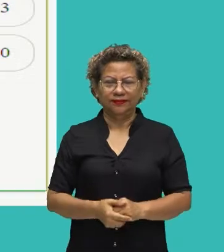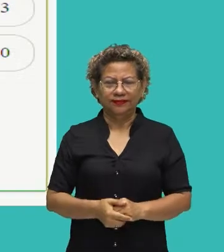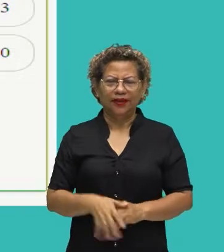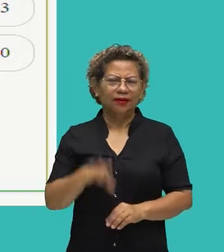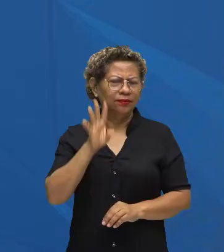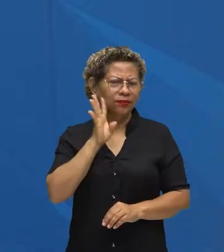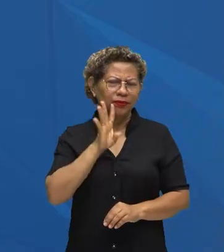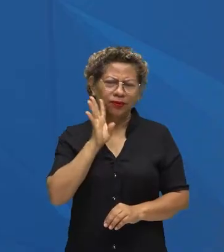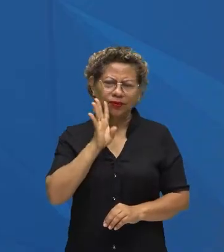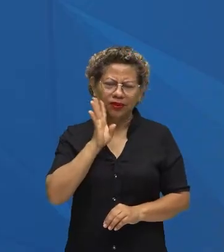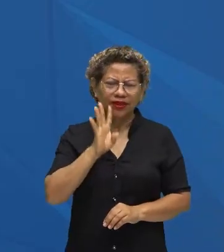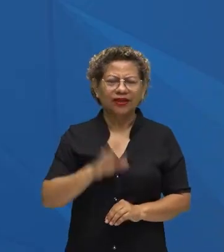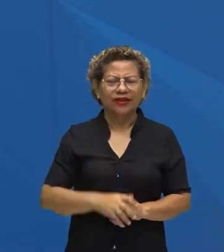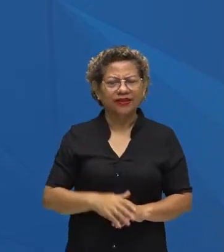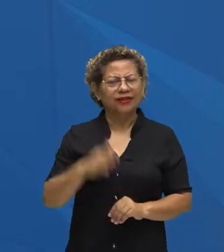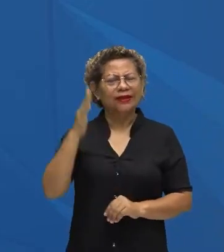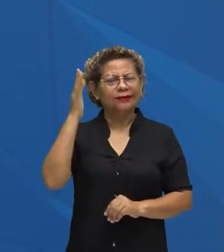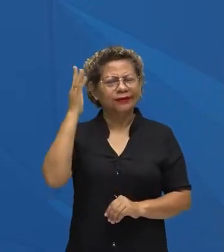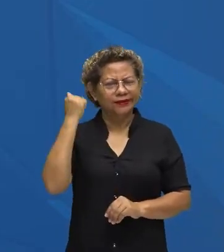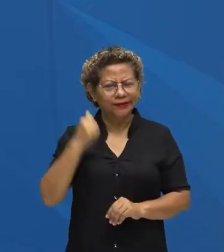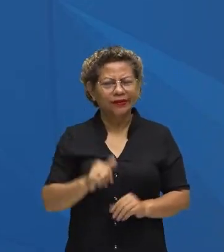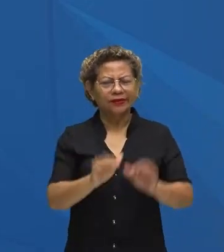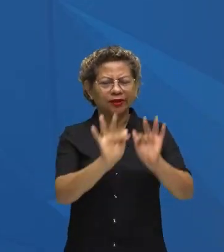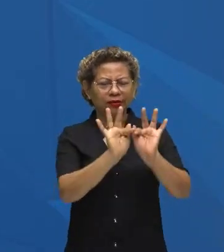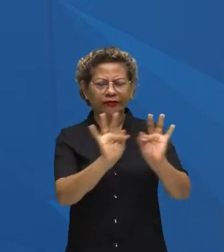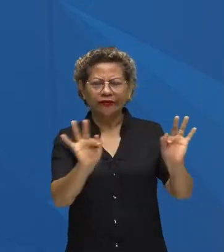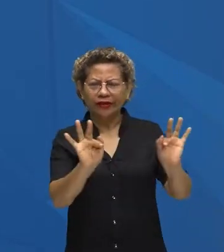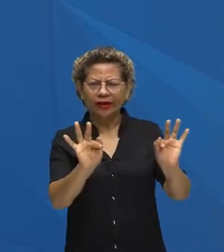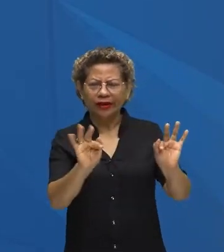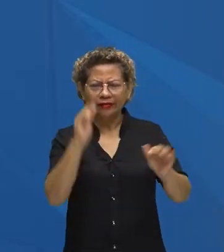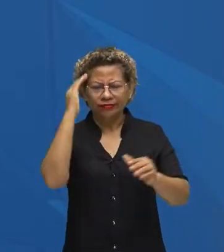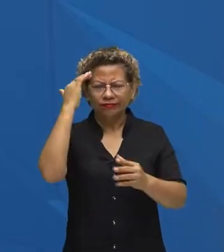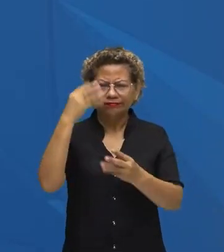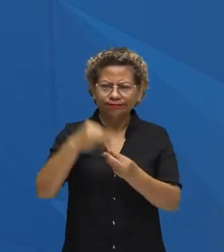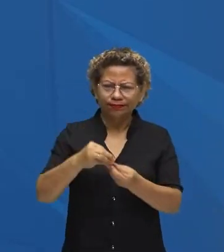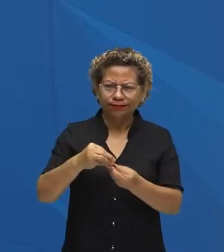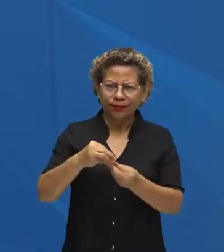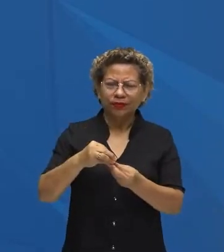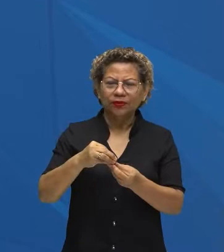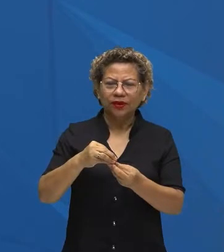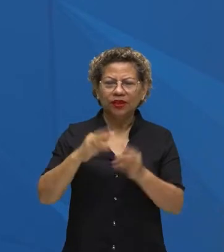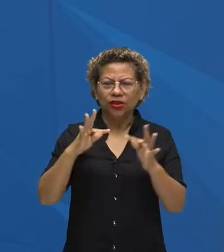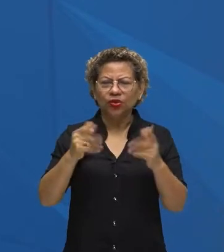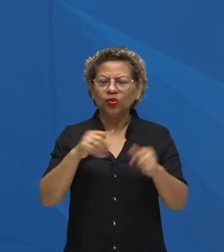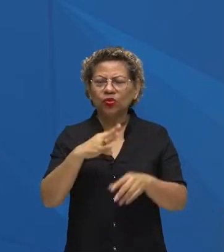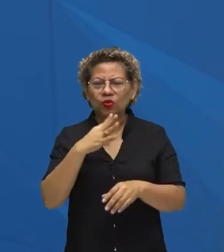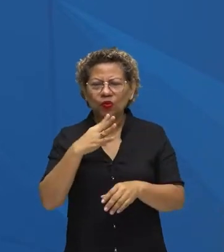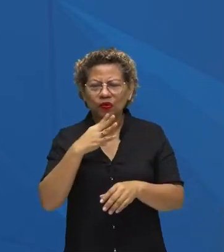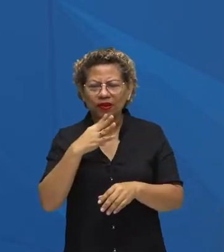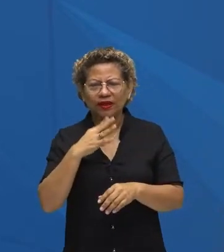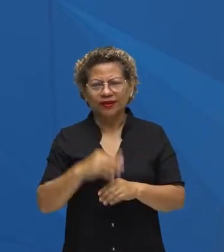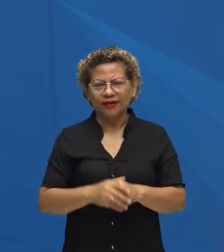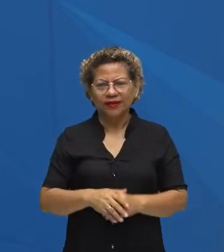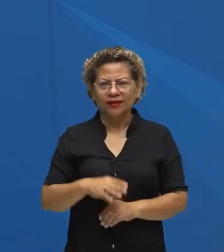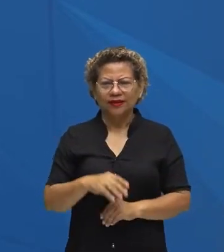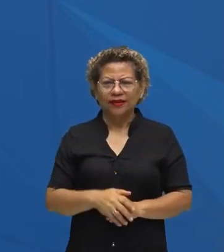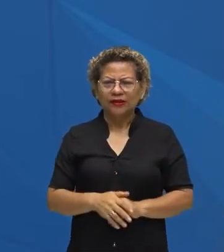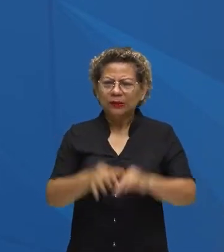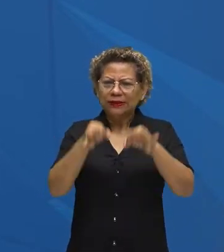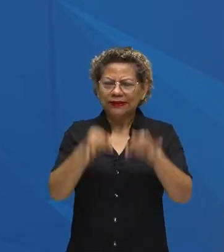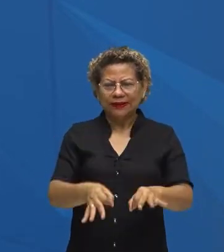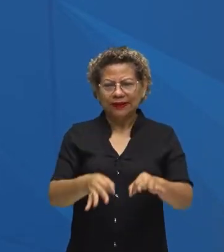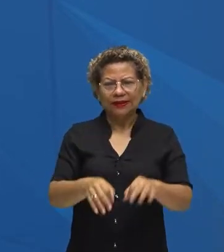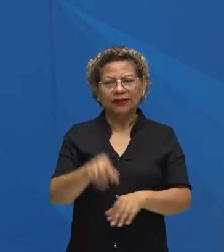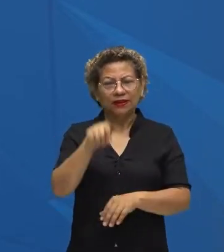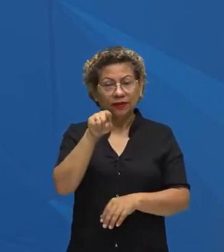legal, a gente já sabe que ele é popular, né? Todo mundo conhece, todo mundo já ouviu falar. E eu sei que quem está assistindo aqui comigo também